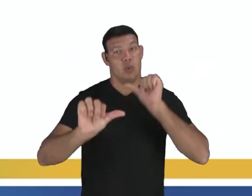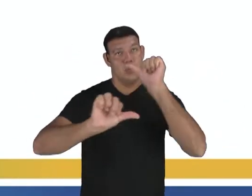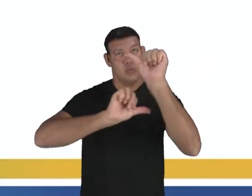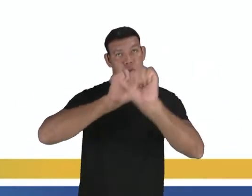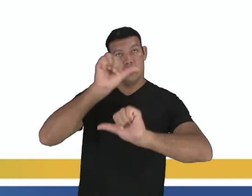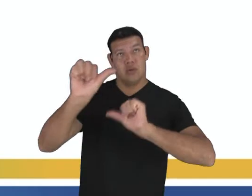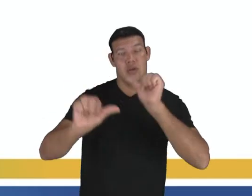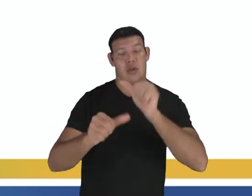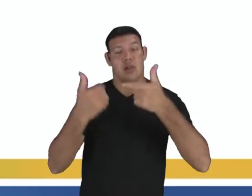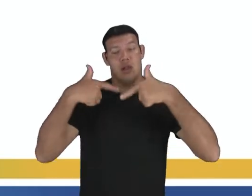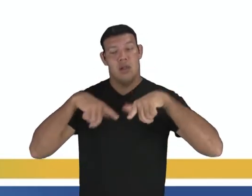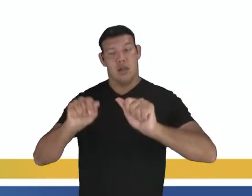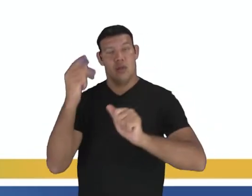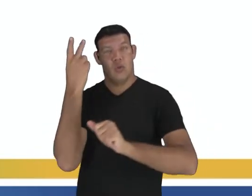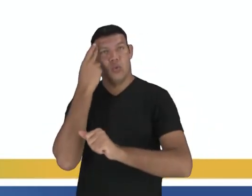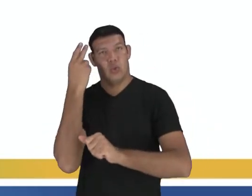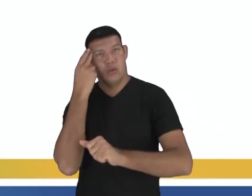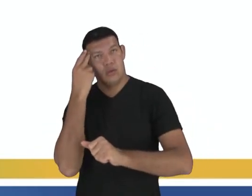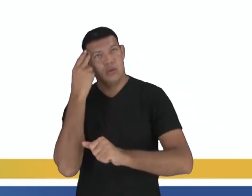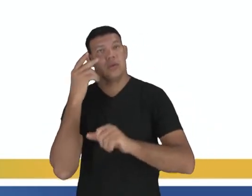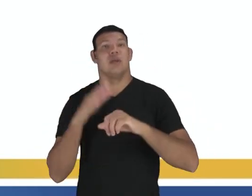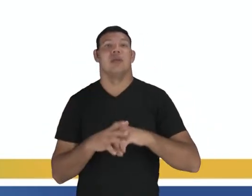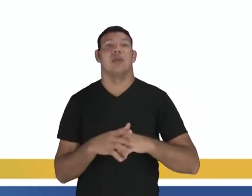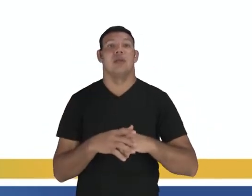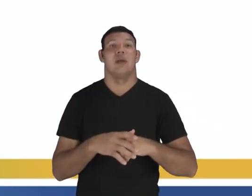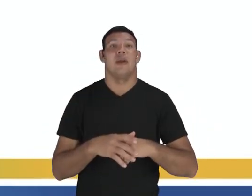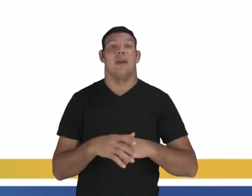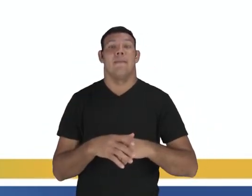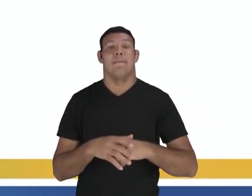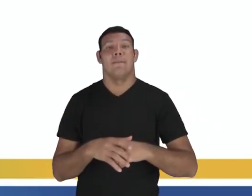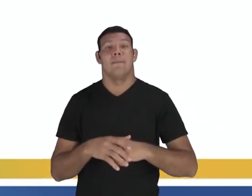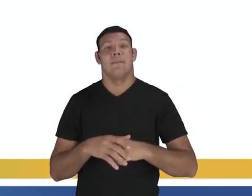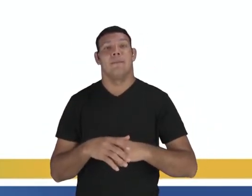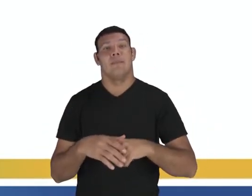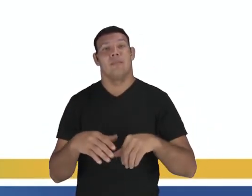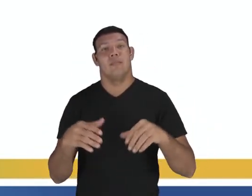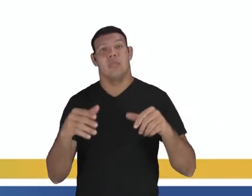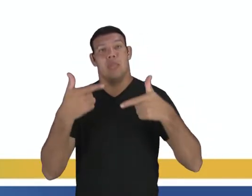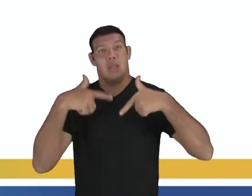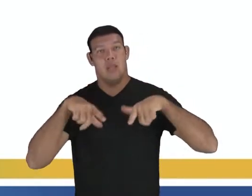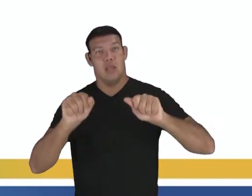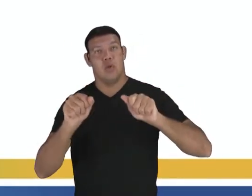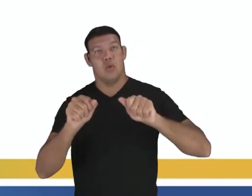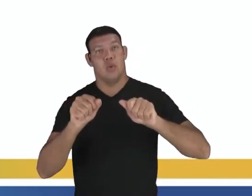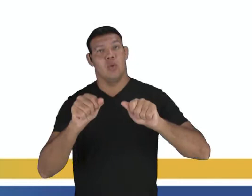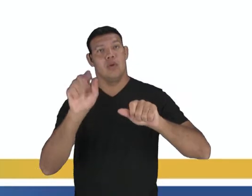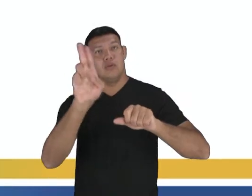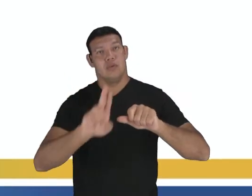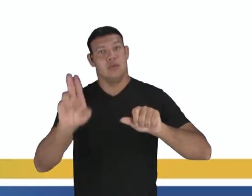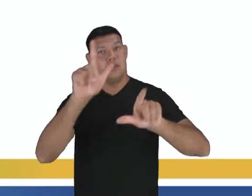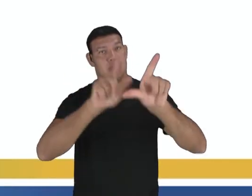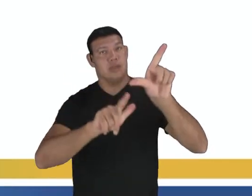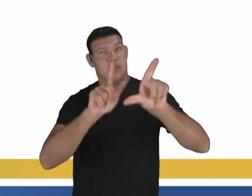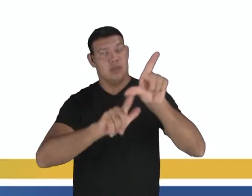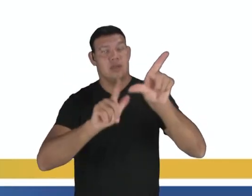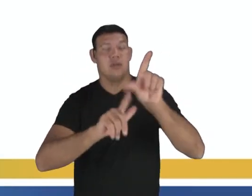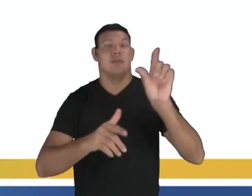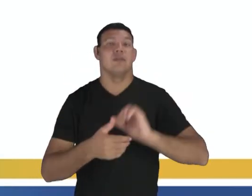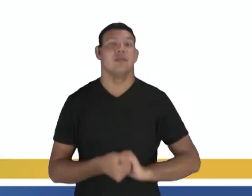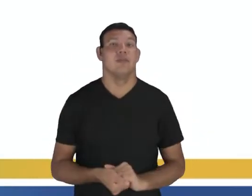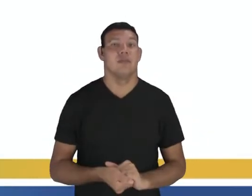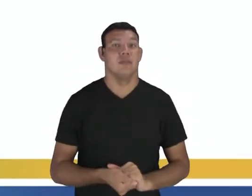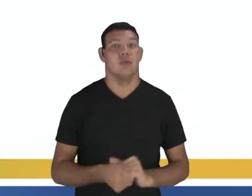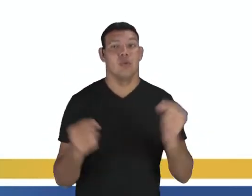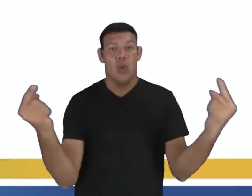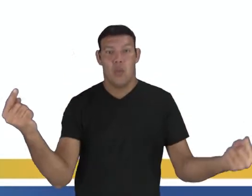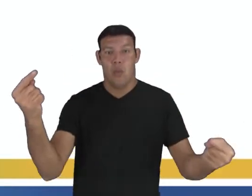para a linguagem algébrica, nós temos que avaliar parte por parte da nossa frase. O oposto, como que nós representamos